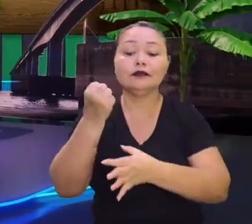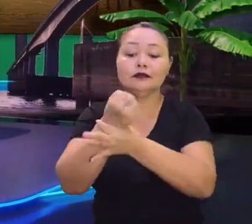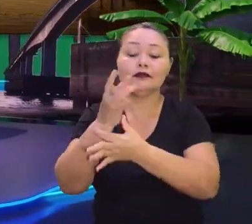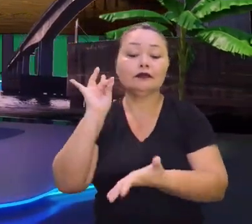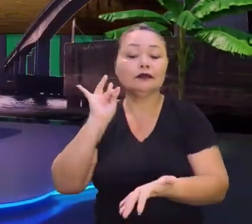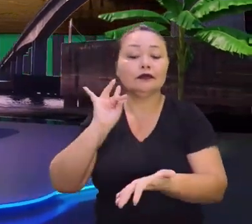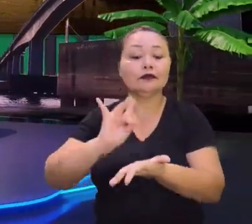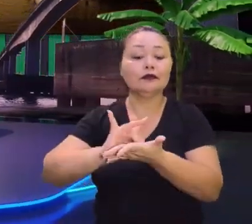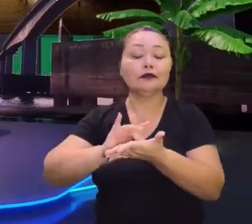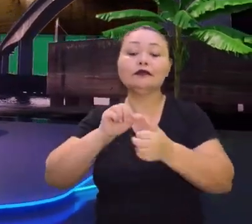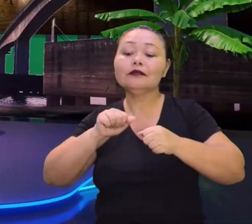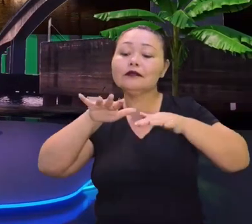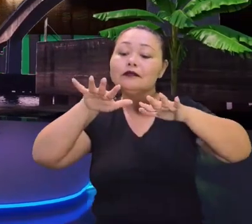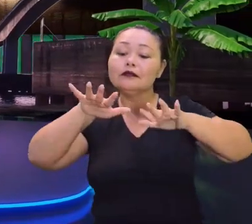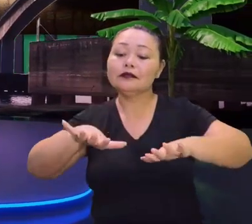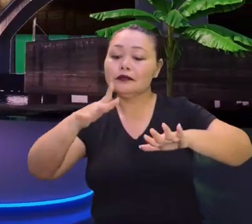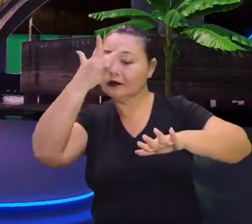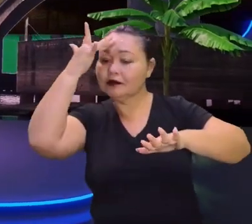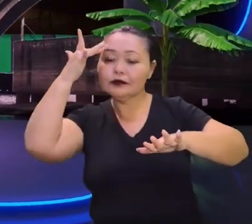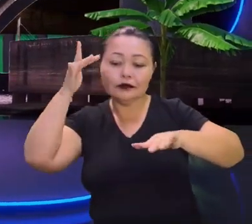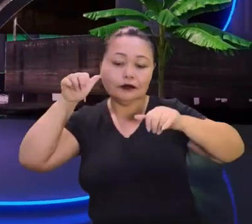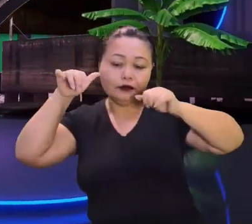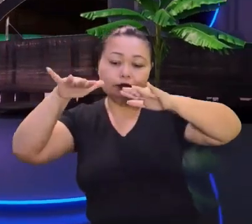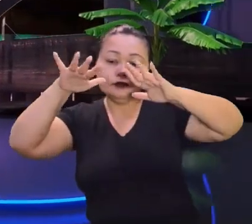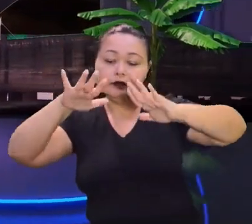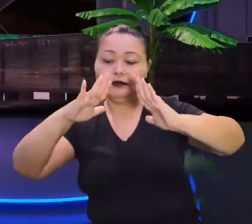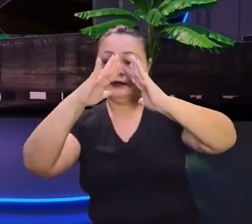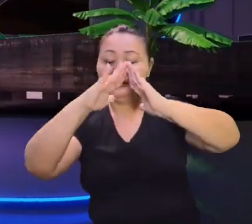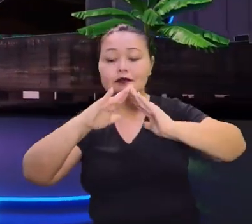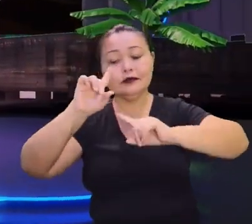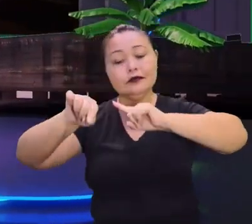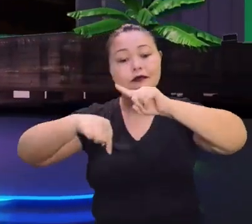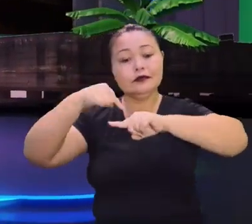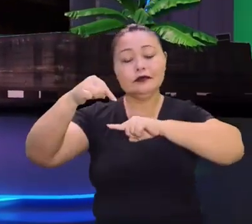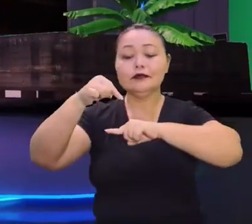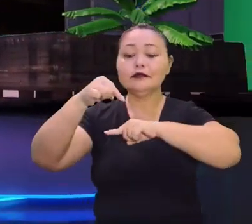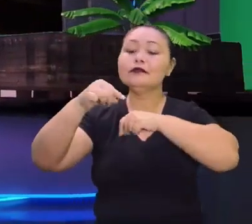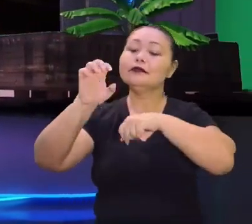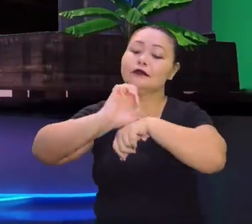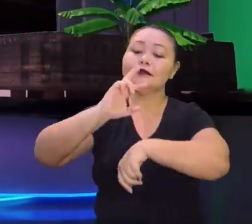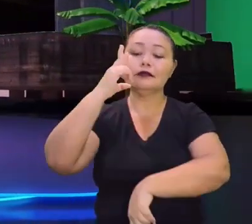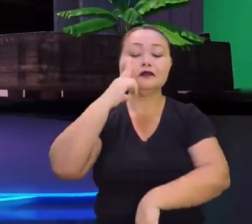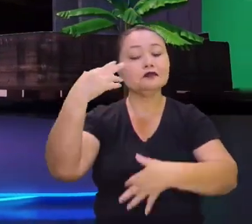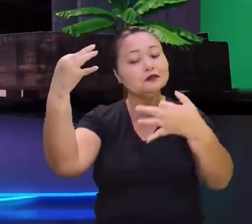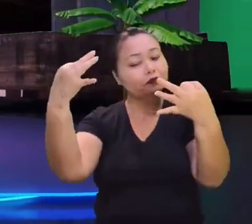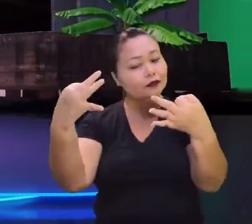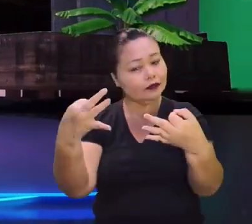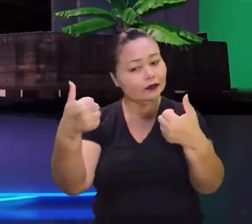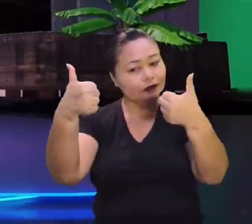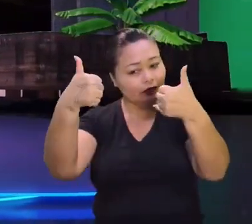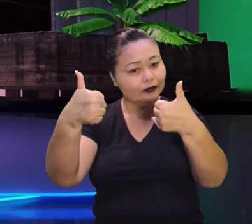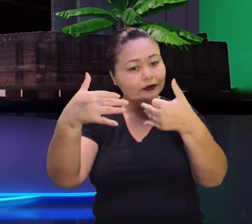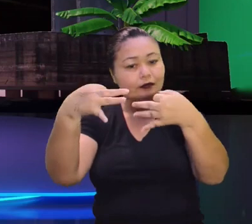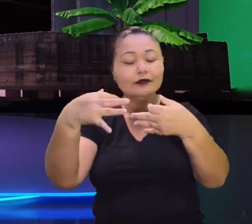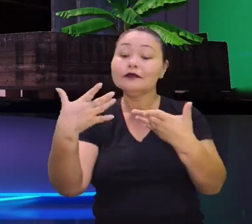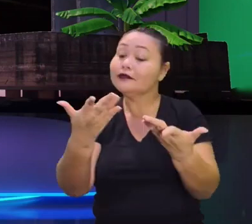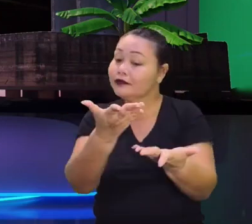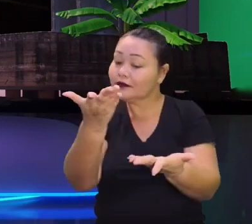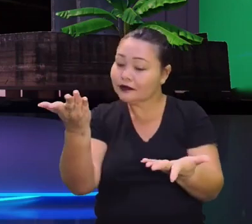a efetivação, a ocupação dessas terras que se tornaram Rondônia. Perfeito.